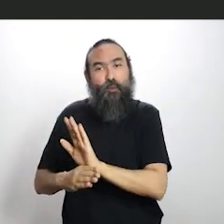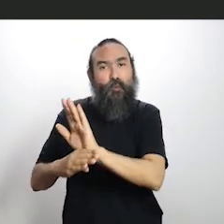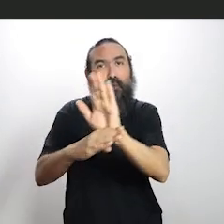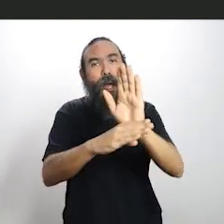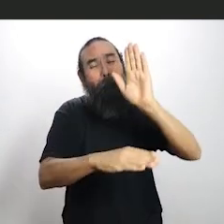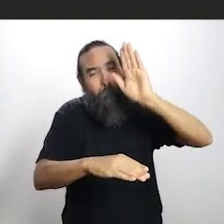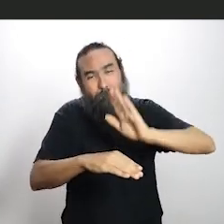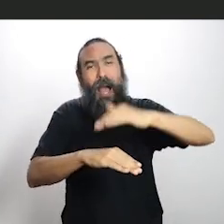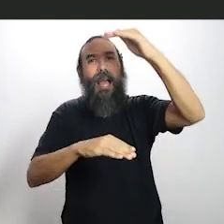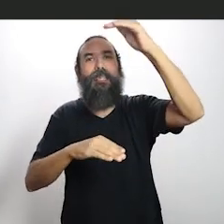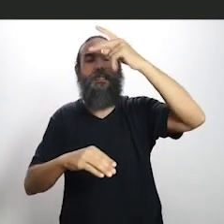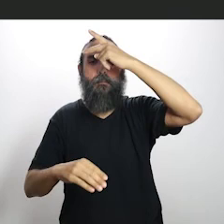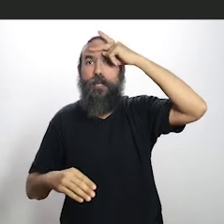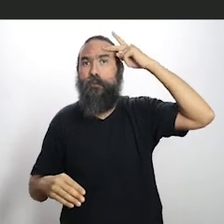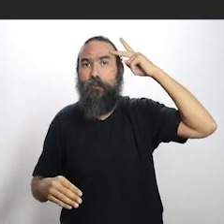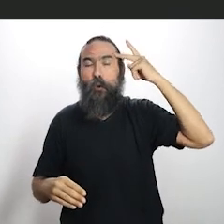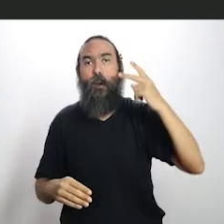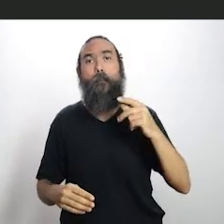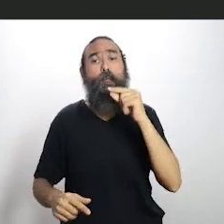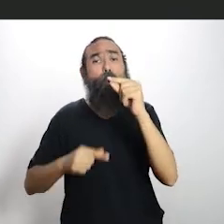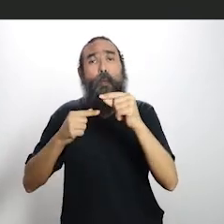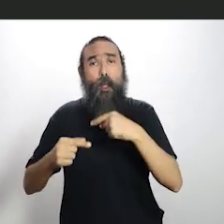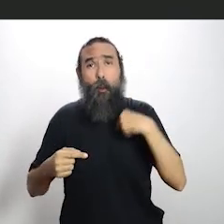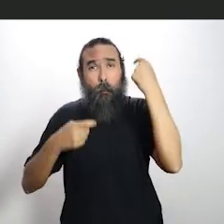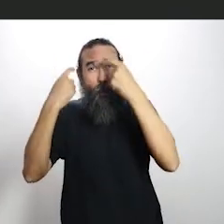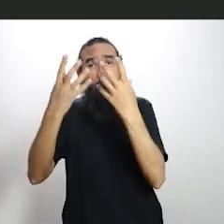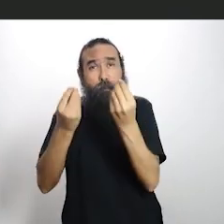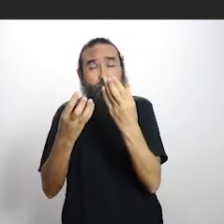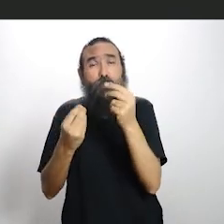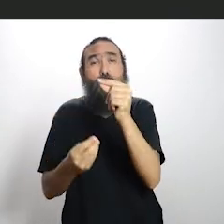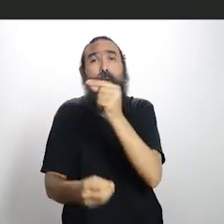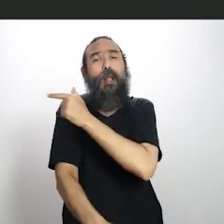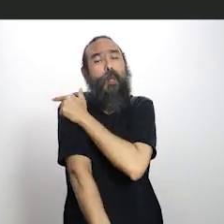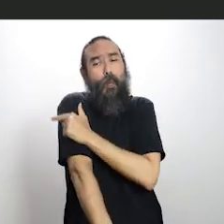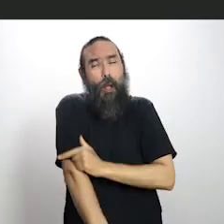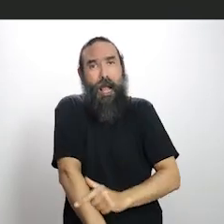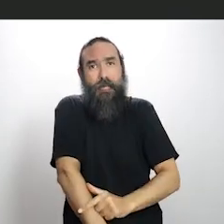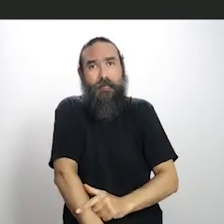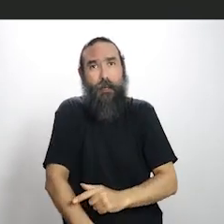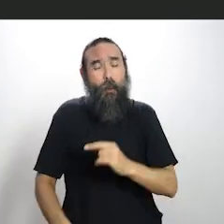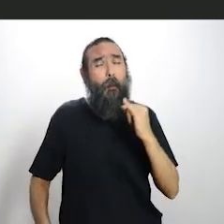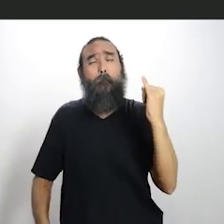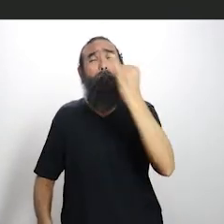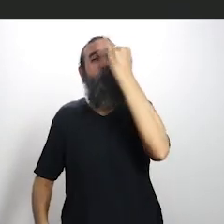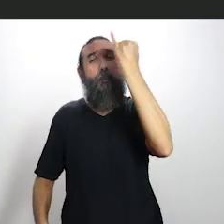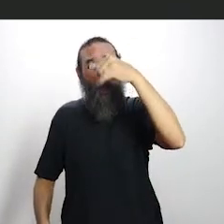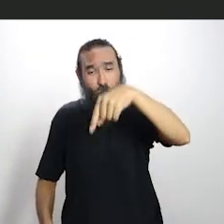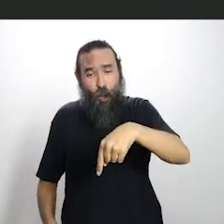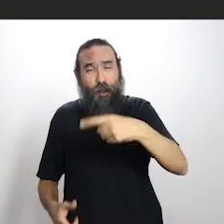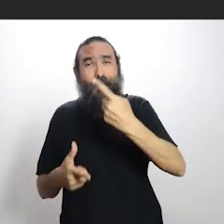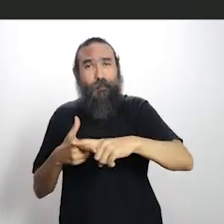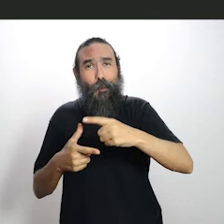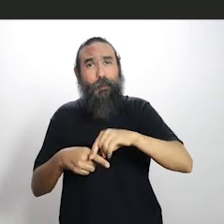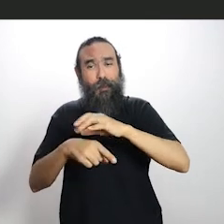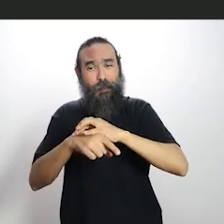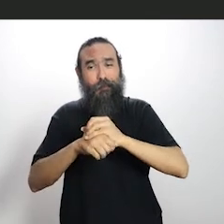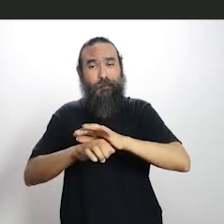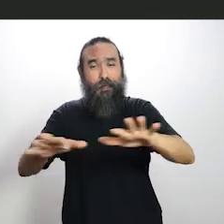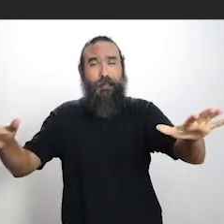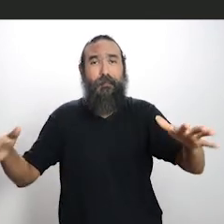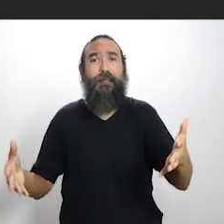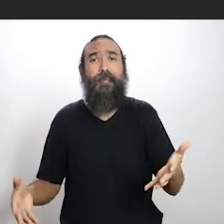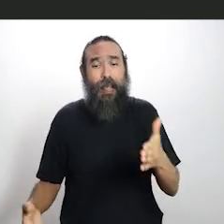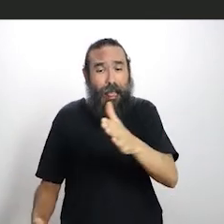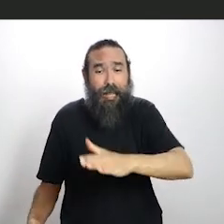pequeno não estão tendo acesso então eu gostaria muito que você tivesse ideias projetos se você pudesse enviar no nosso e-mail